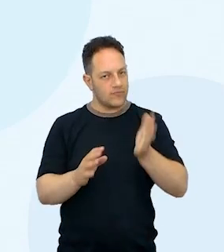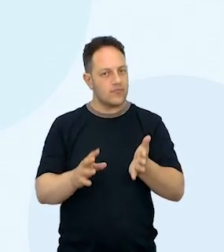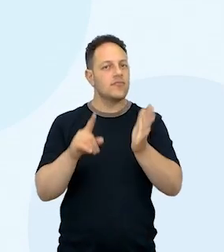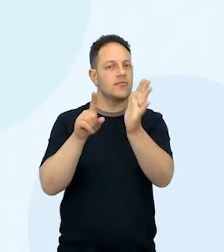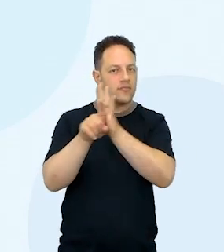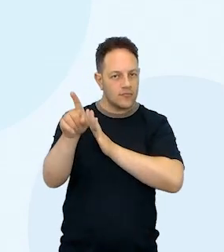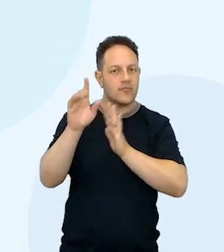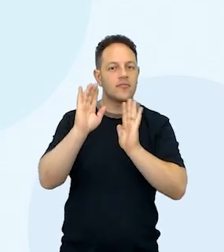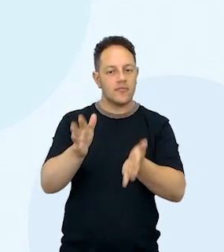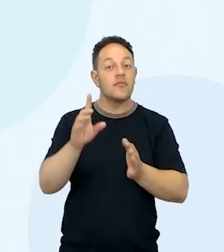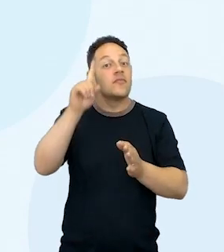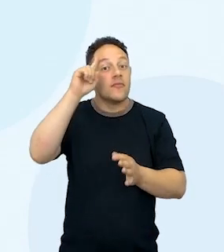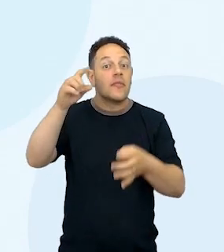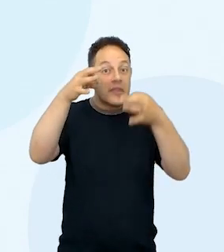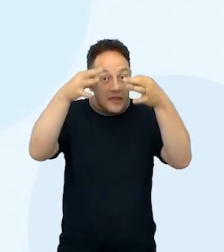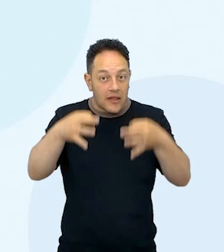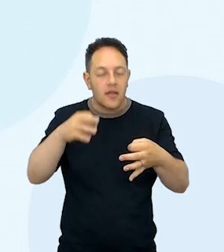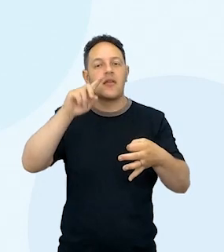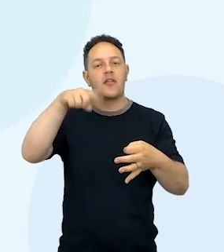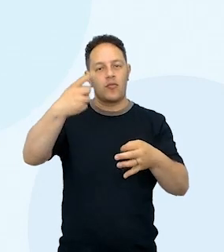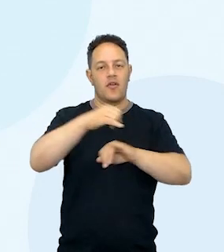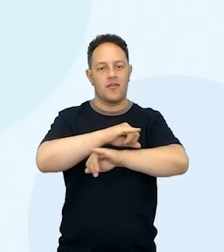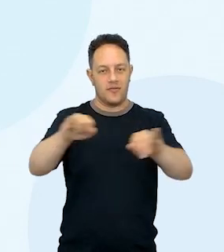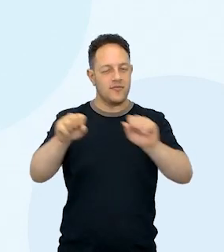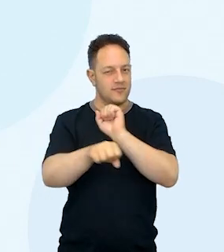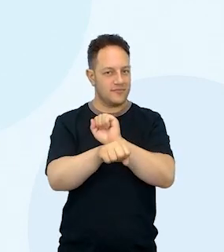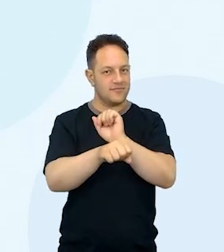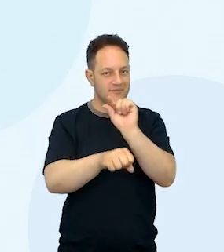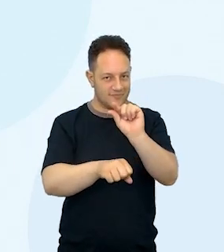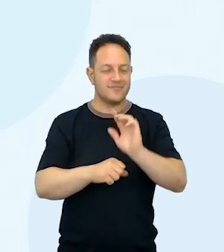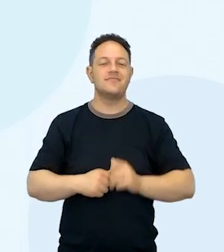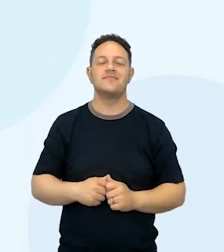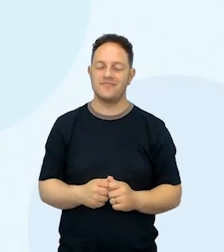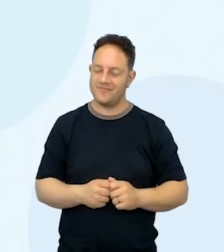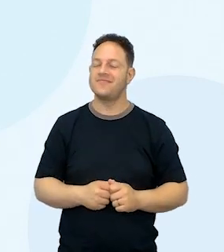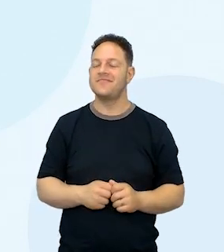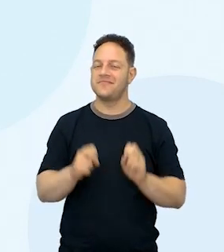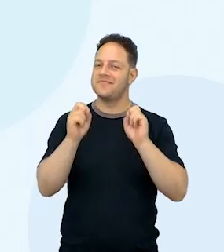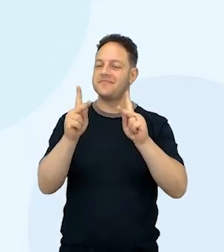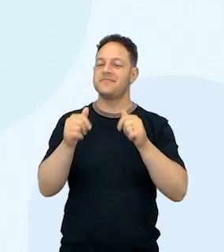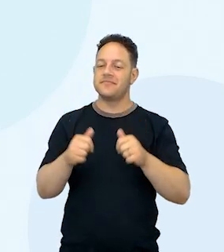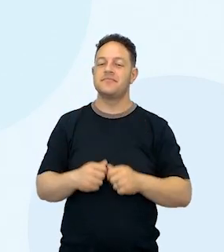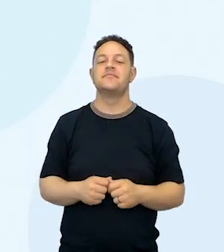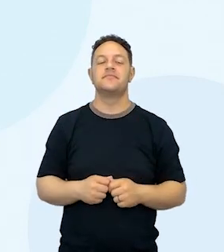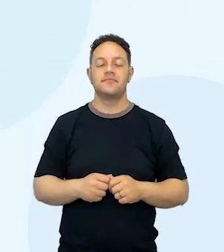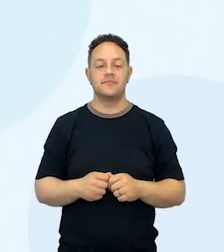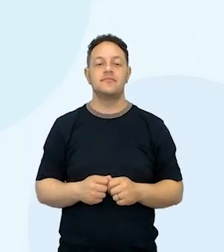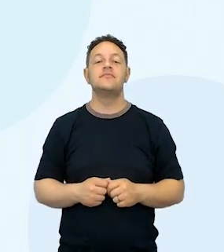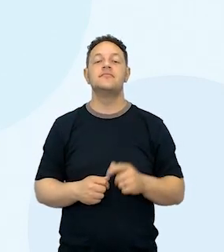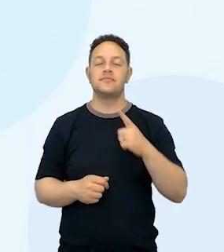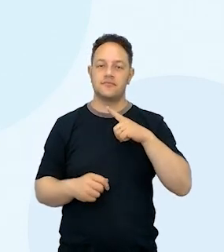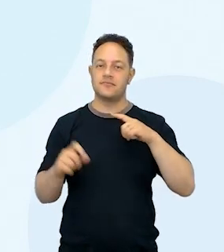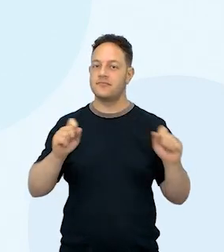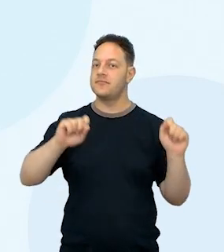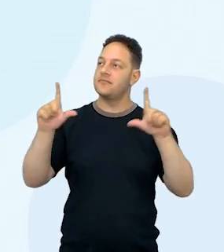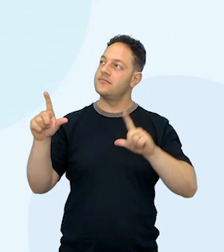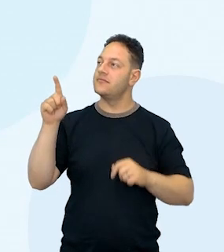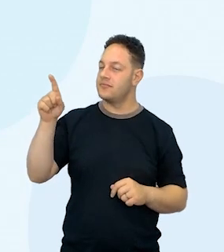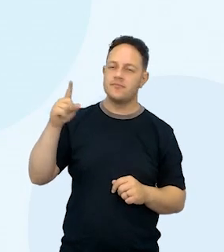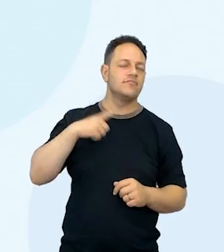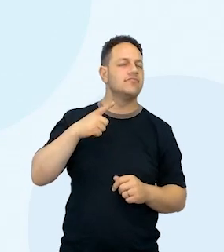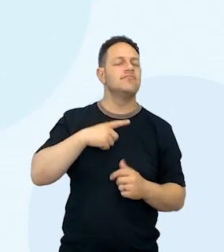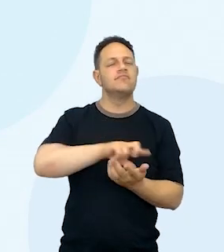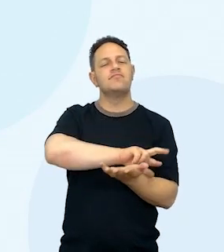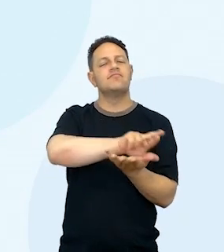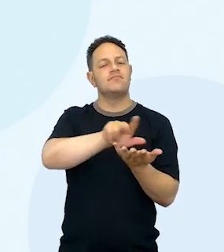lá a data exata para a gente passar aqui. Antes de acabar, eu já falo a data exata, tá bom? Legal. Então, gente, aí no slide vocês podem ver